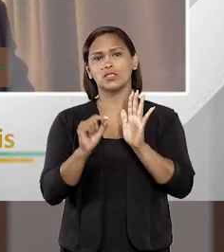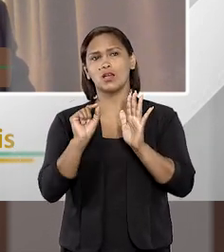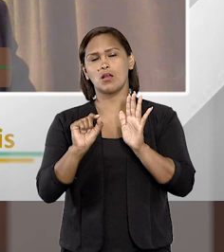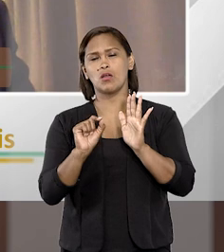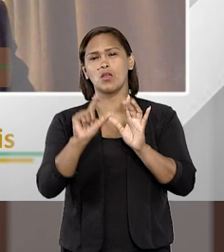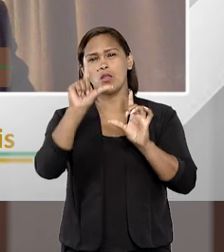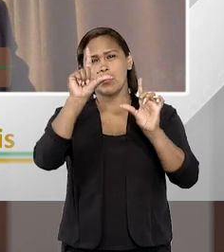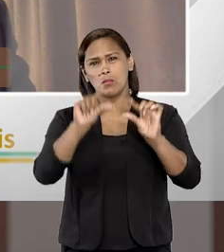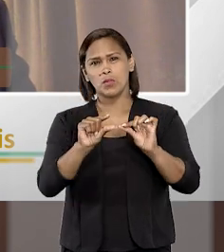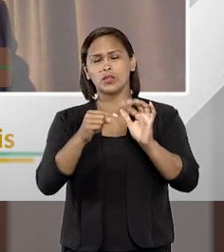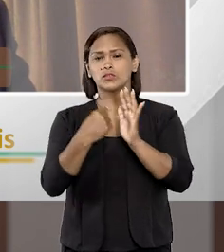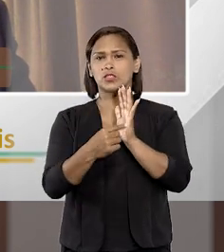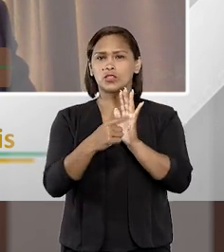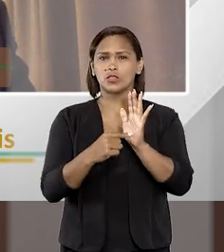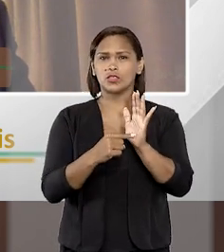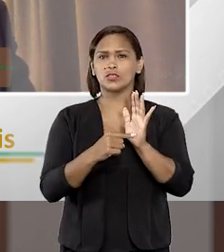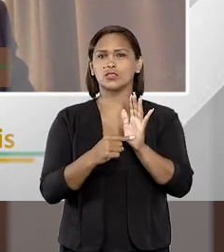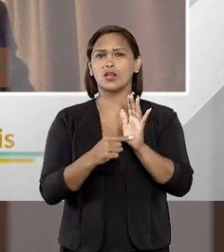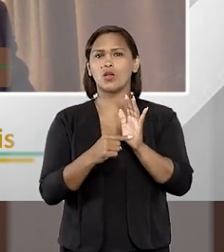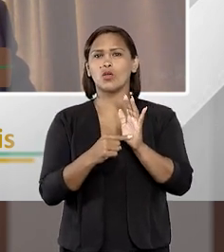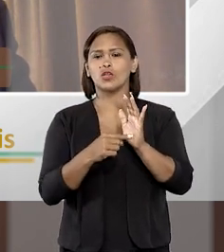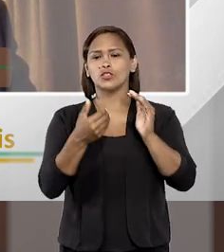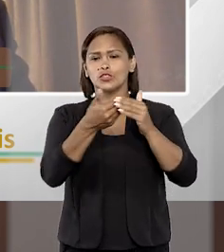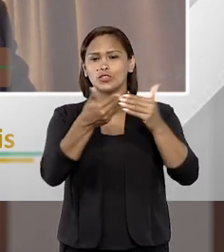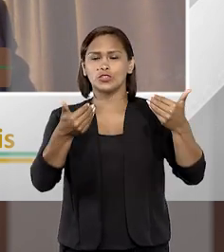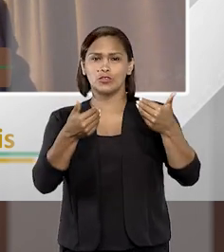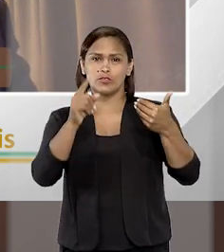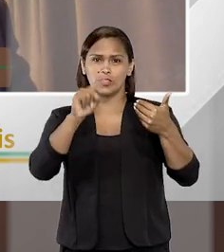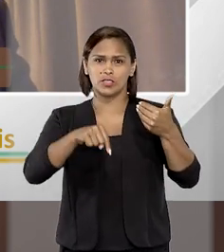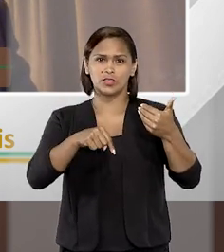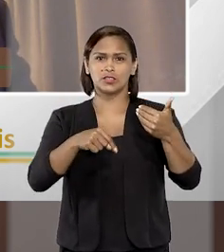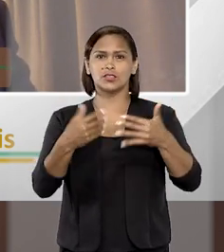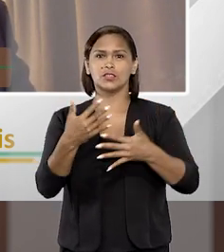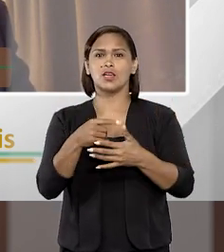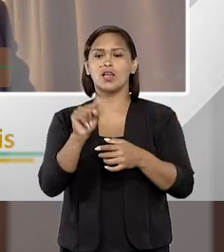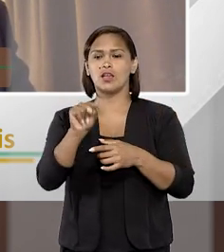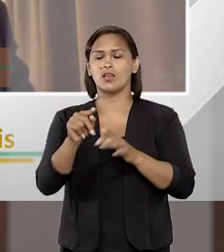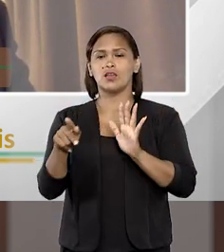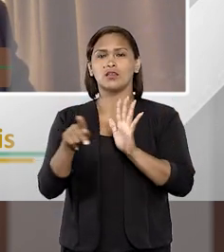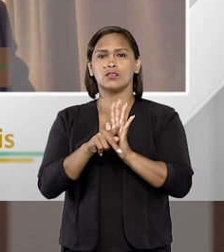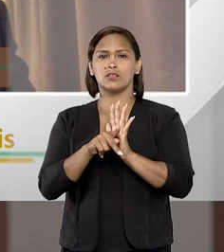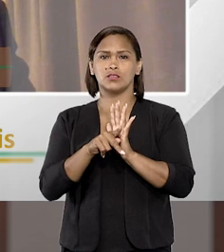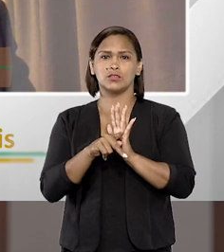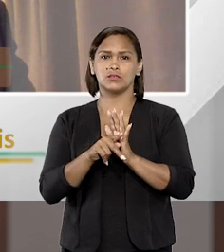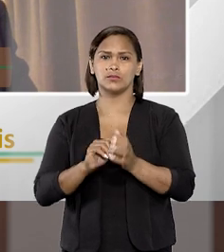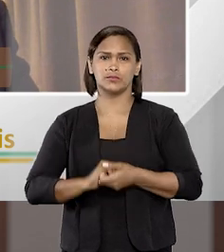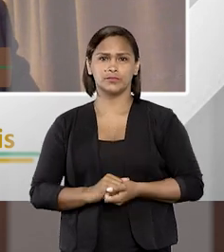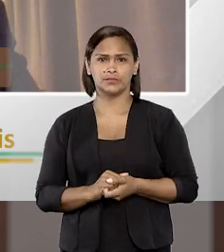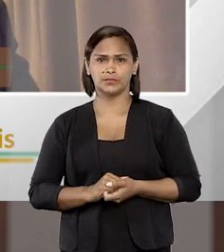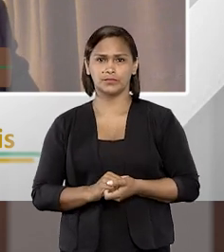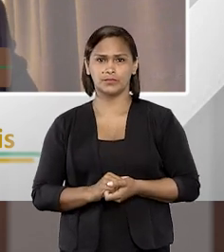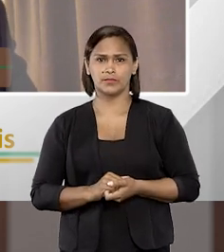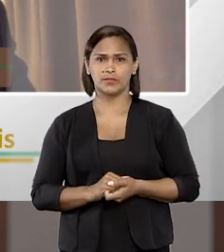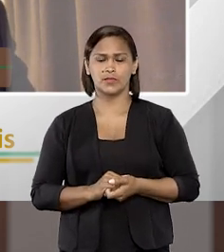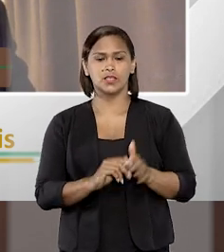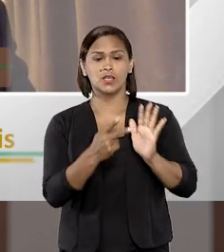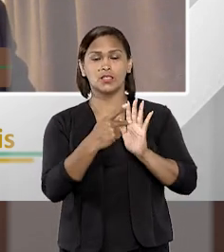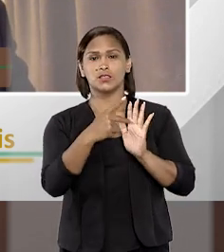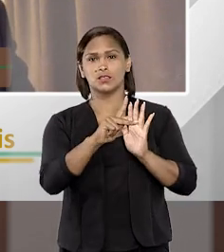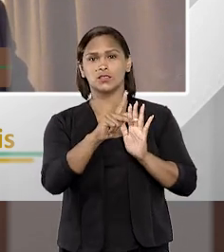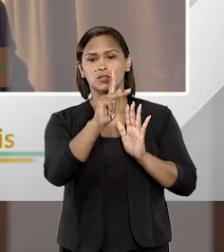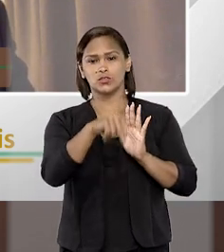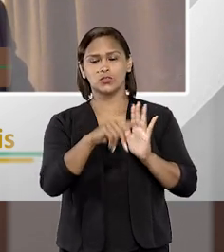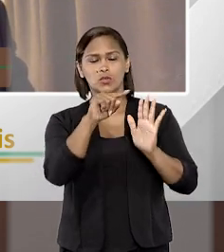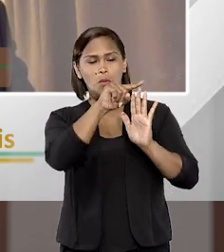- comando de uma desconstituição da sua da sua sua